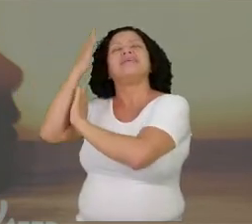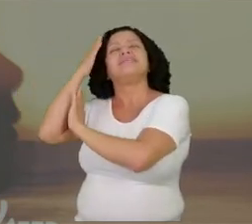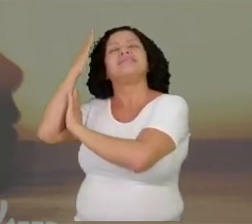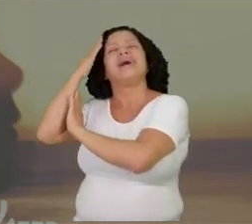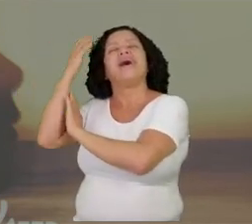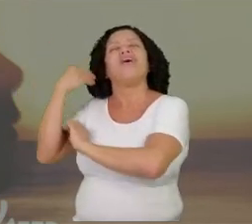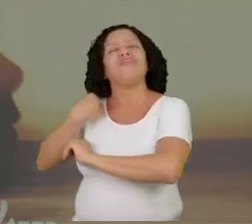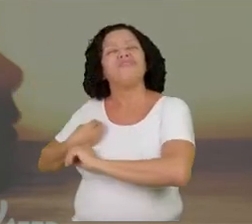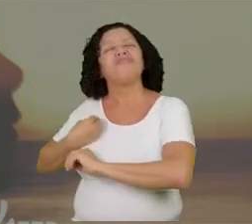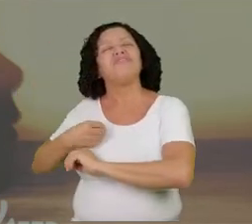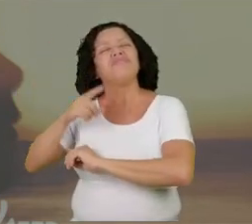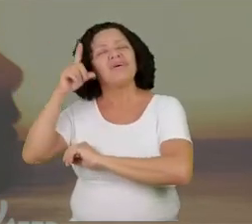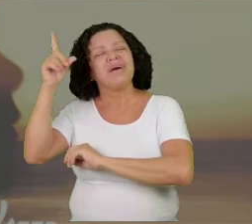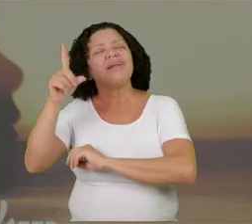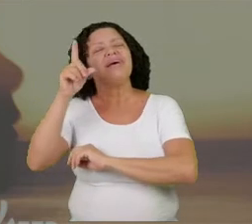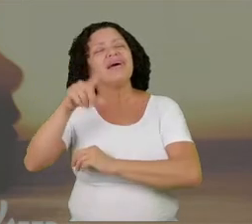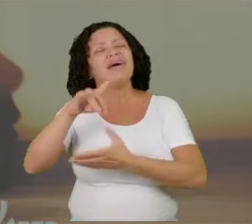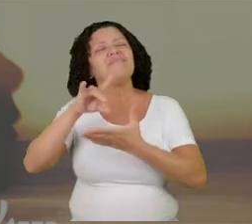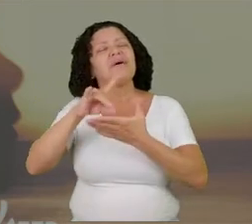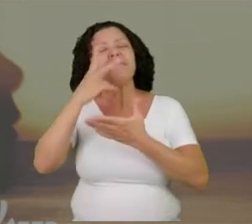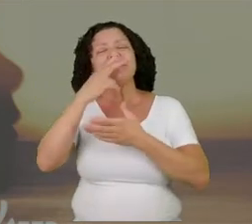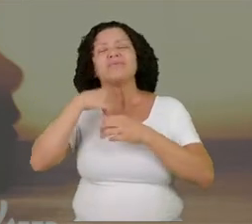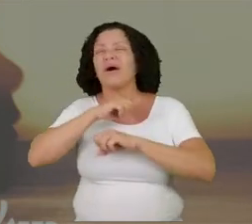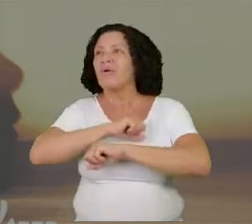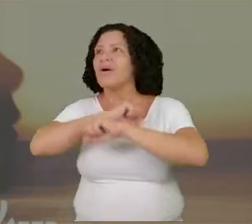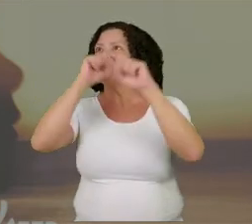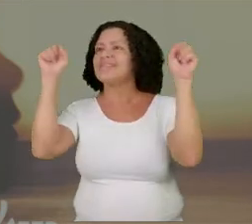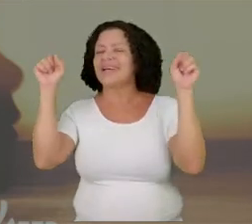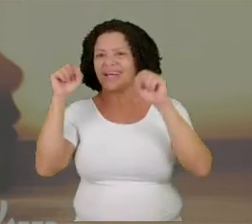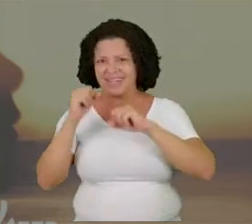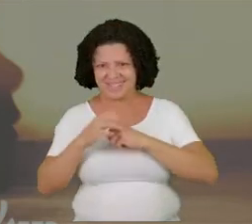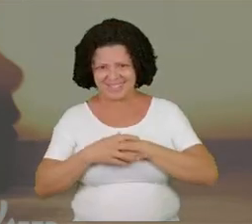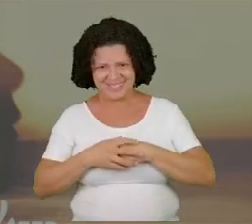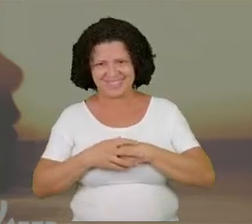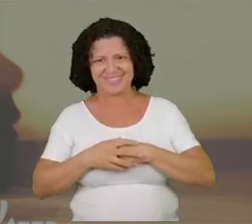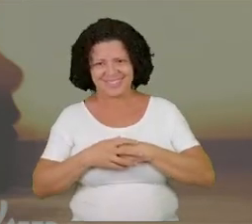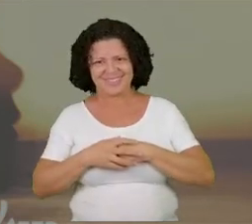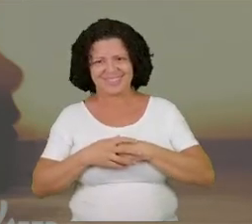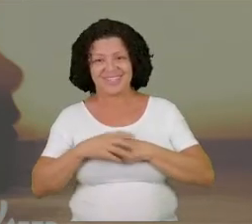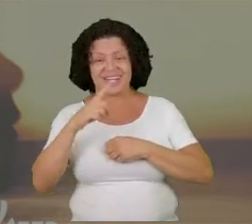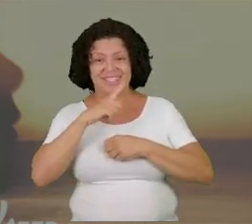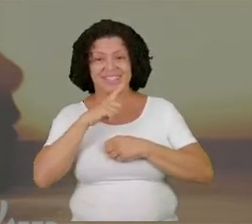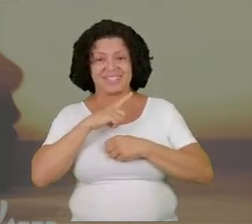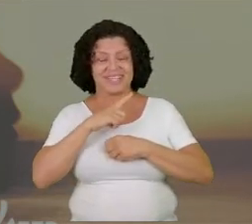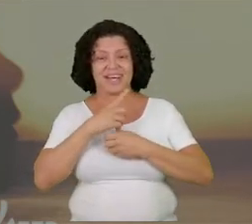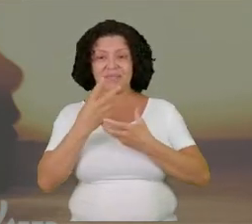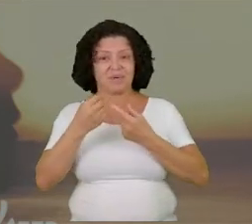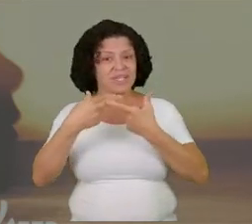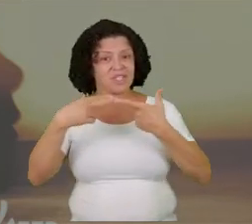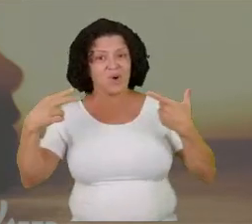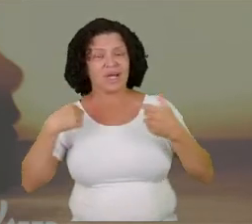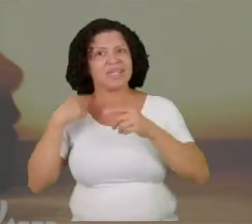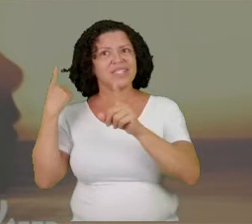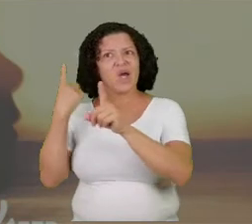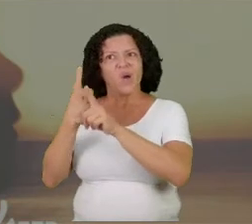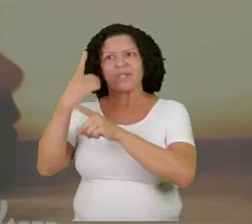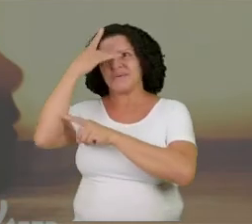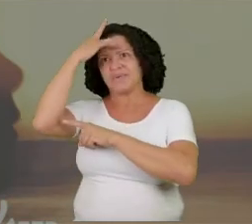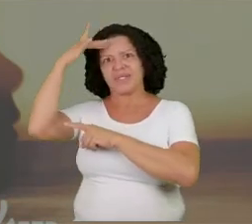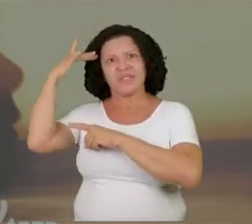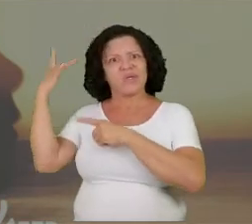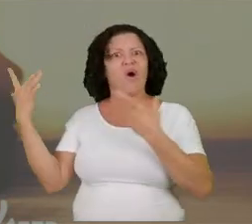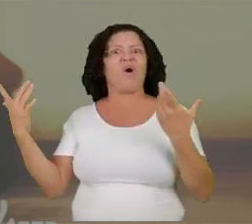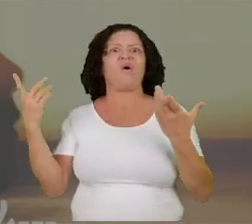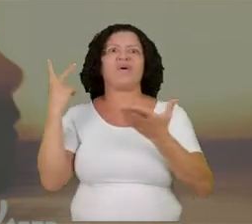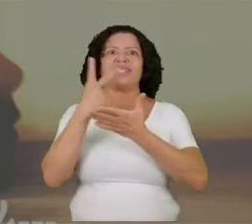muita naturalidade. É como se estivéssemos acordados, né? Vivemos situações diversas, encontramos